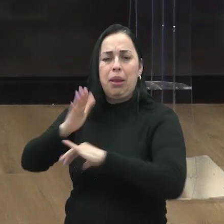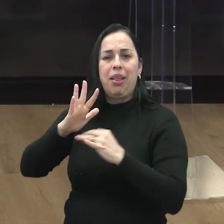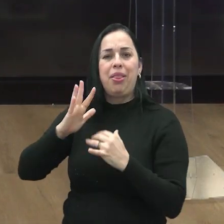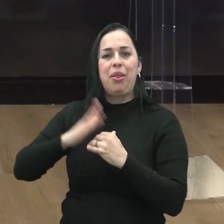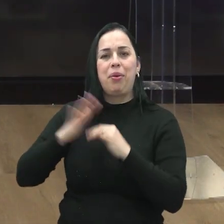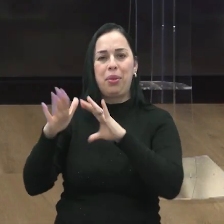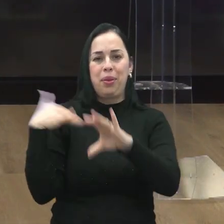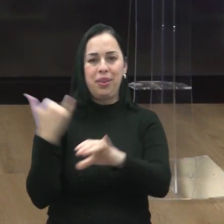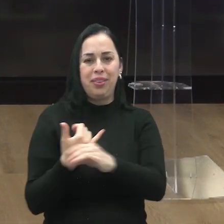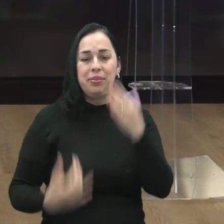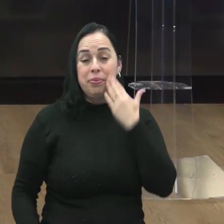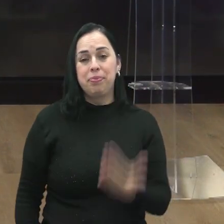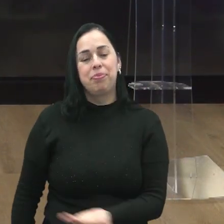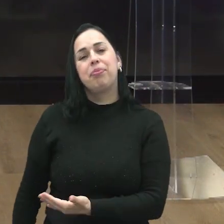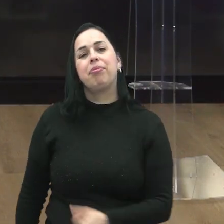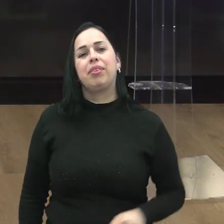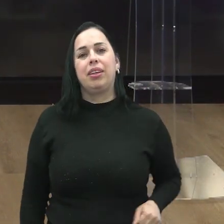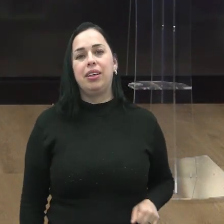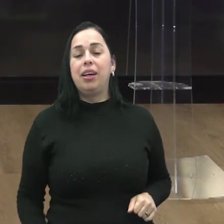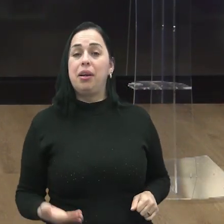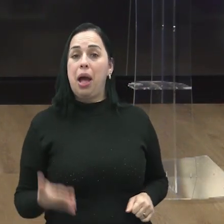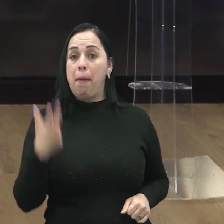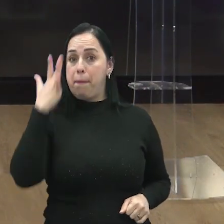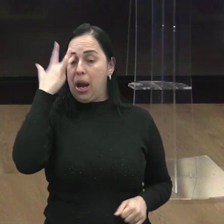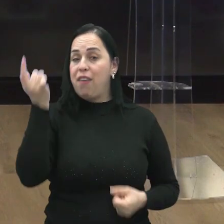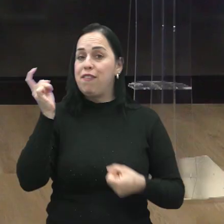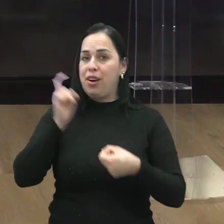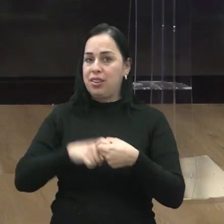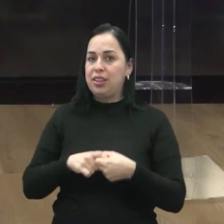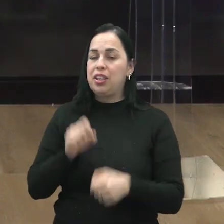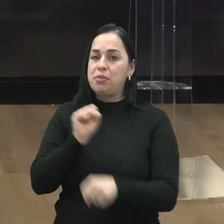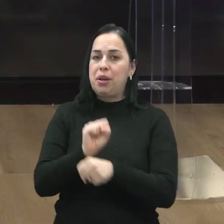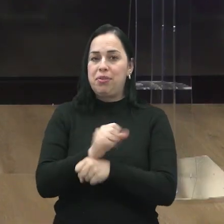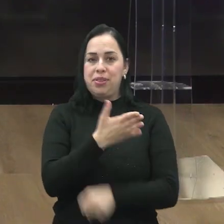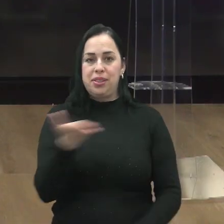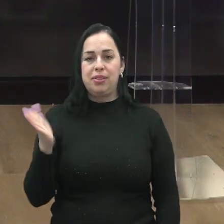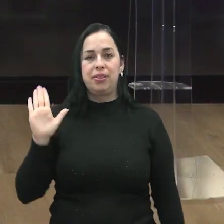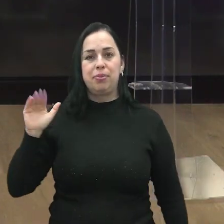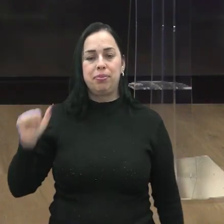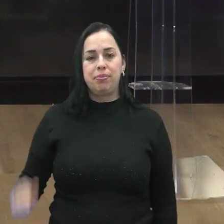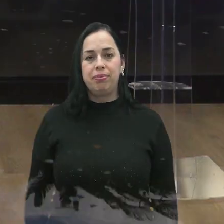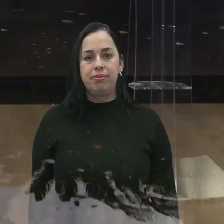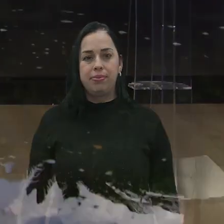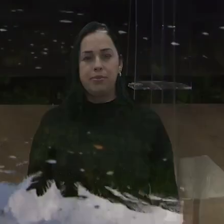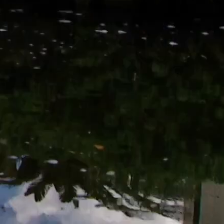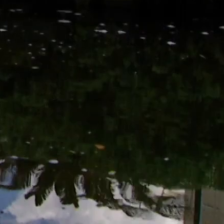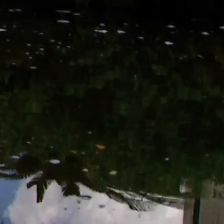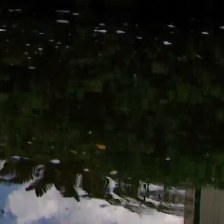nosso canal do YouTube, TV Câmara SJC. Amanhã estaremos de volta. Eu espero você. Até lá!